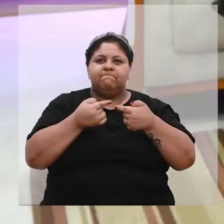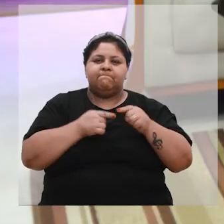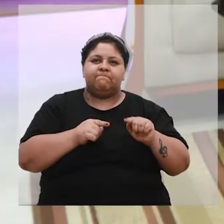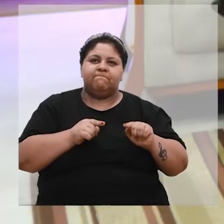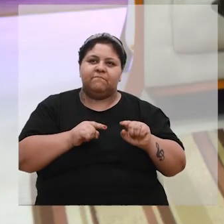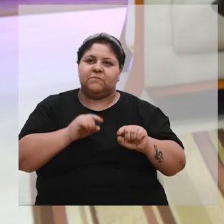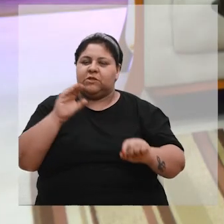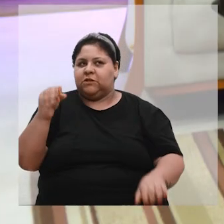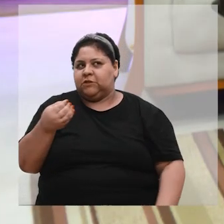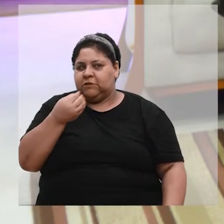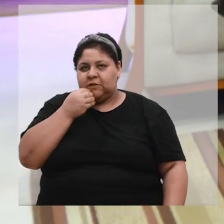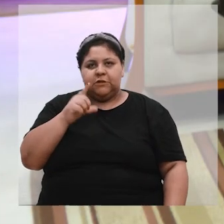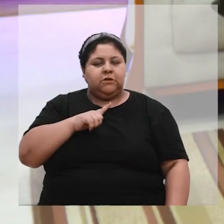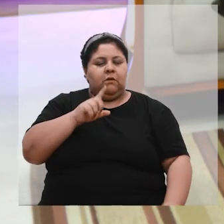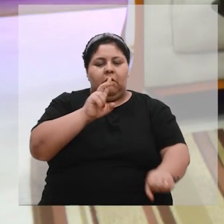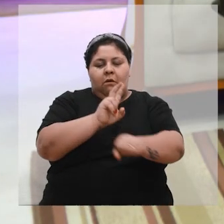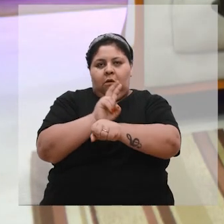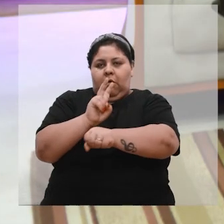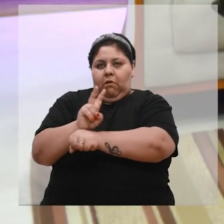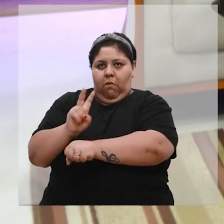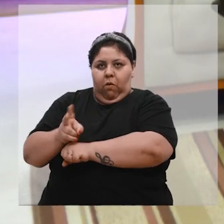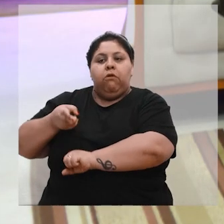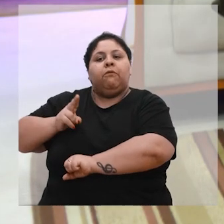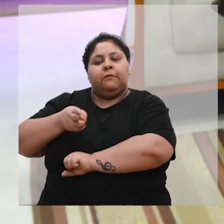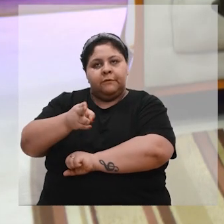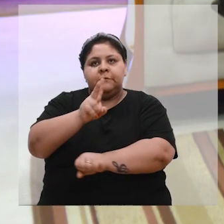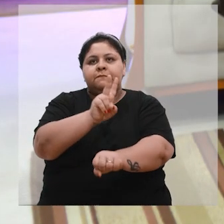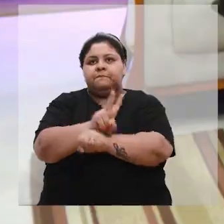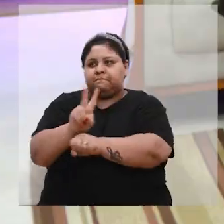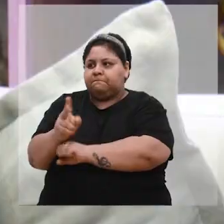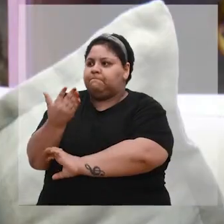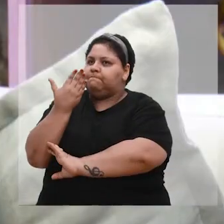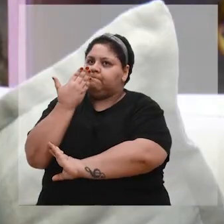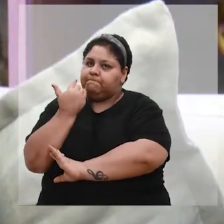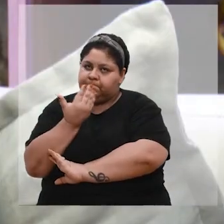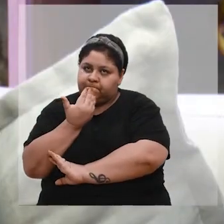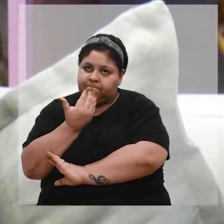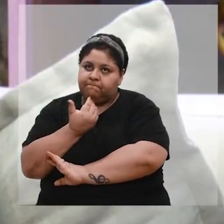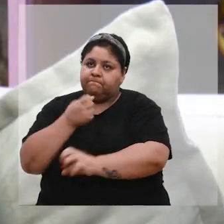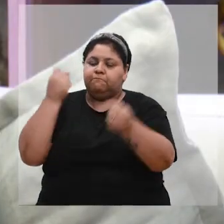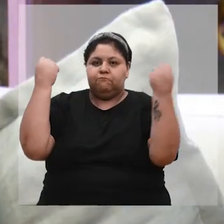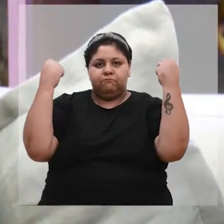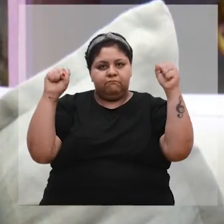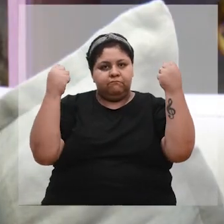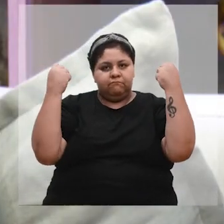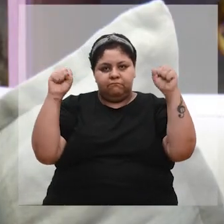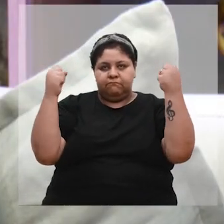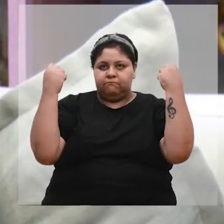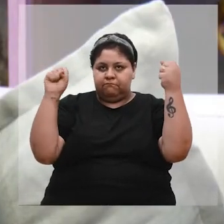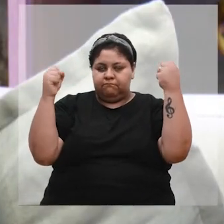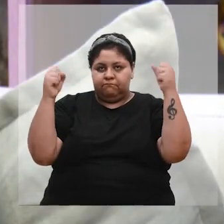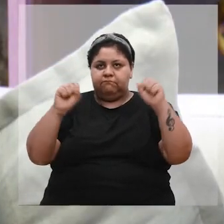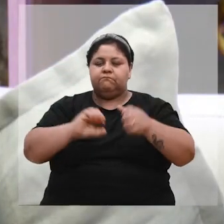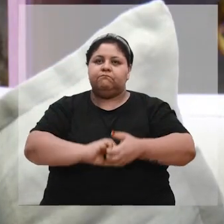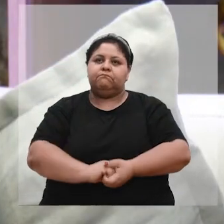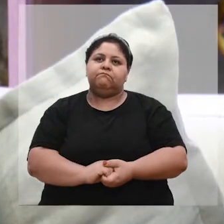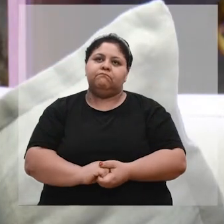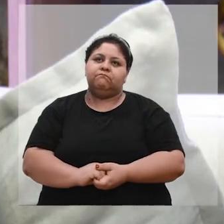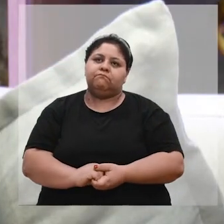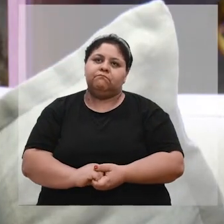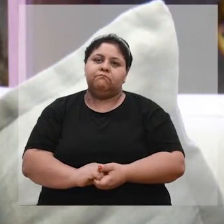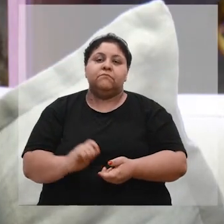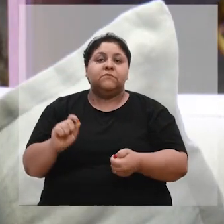né? Mas, claro, eu tive que cuidar continuo cuidando toda a alimentação, pratico o exercício físico para,